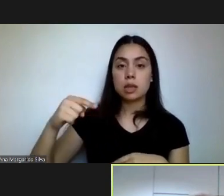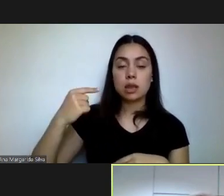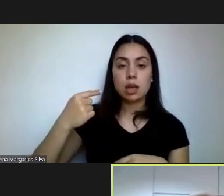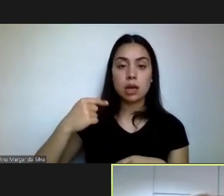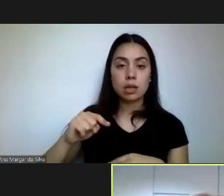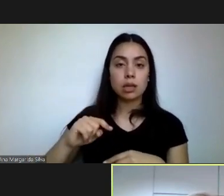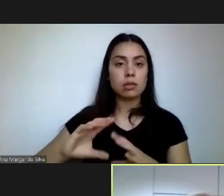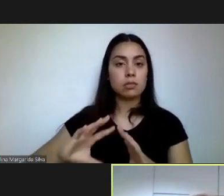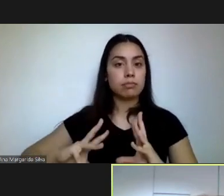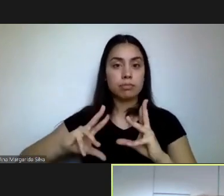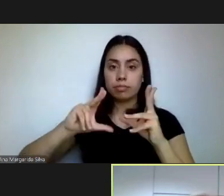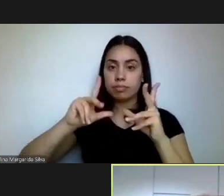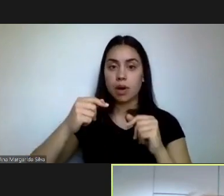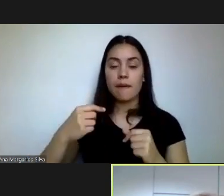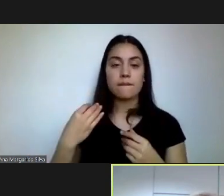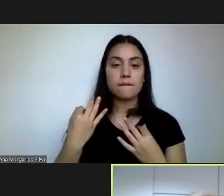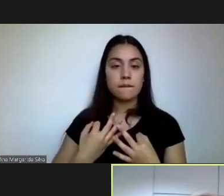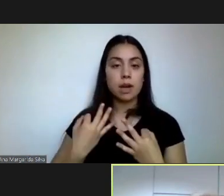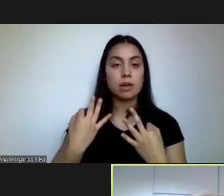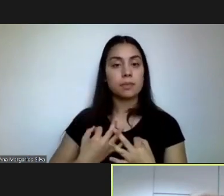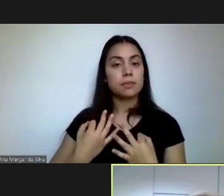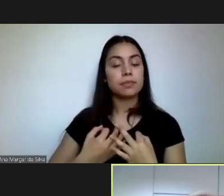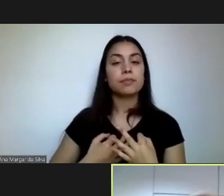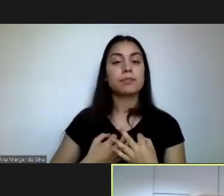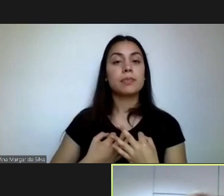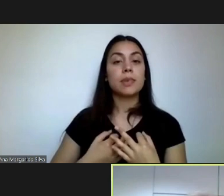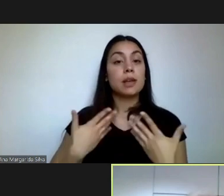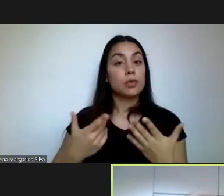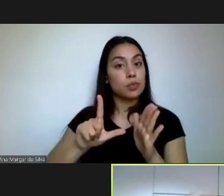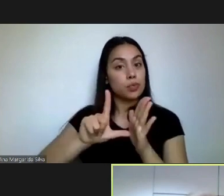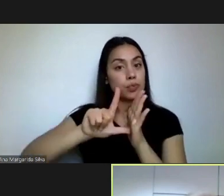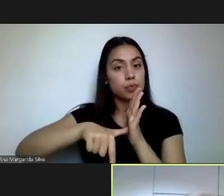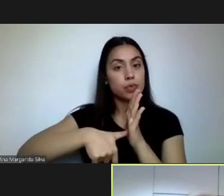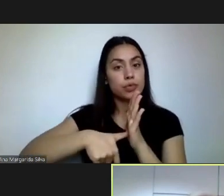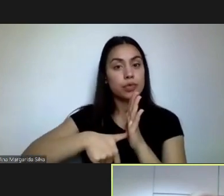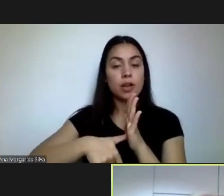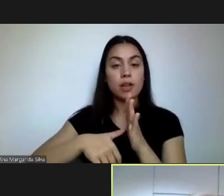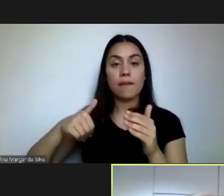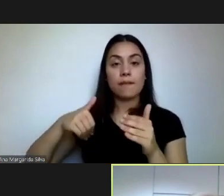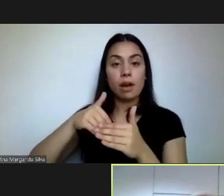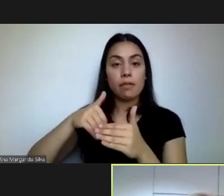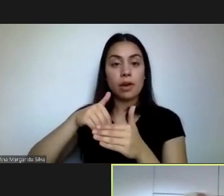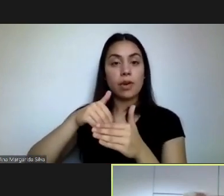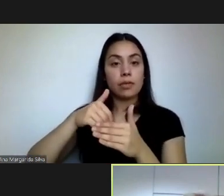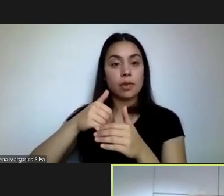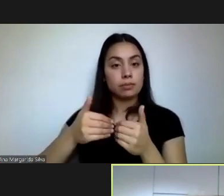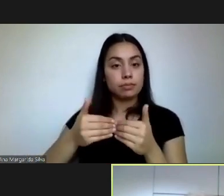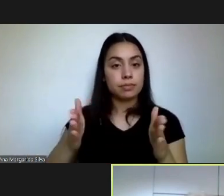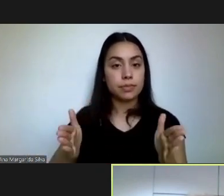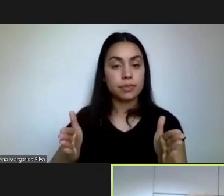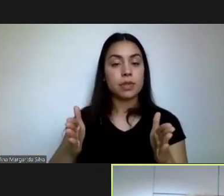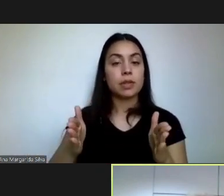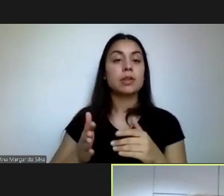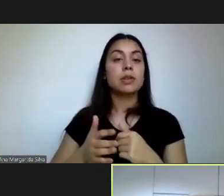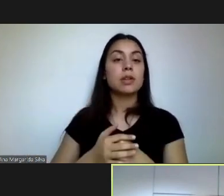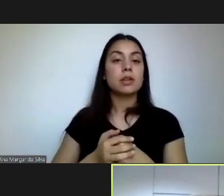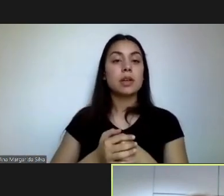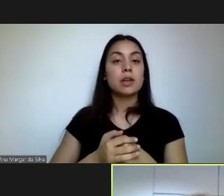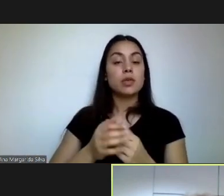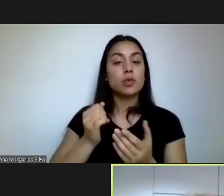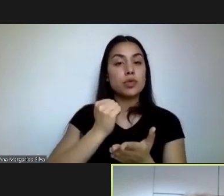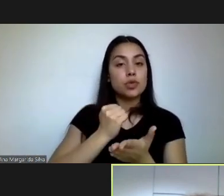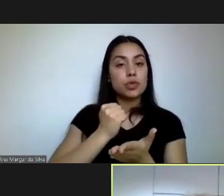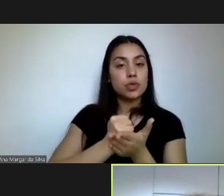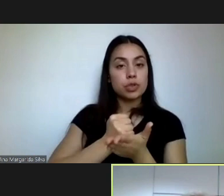nossa história, não é? Estamos com esse projeto de manual para sair, que se chama Uma Outra História, e desconstrói